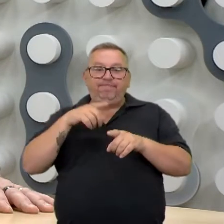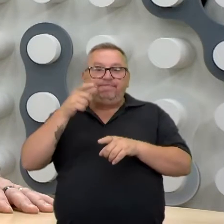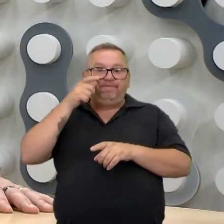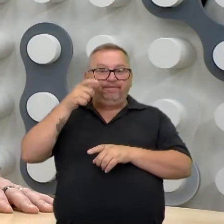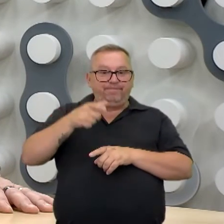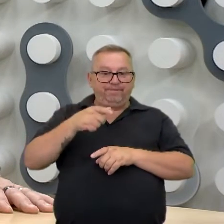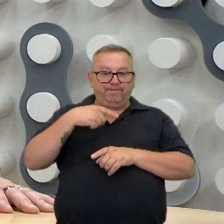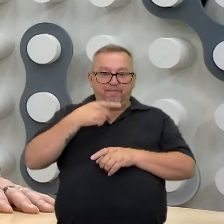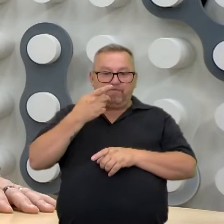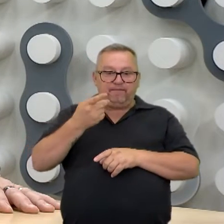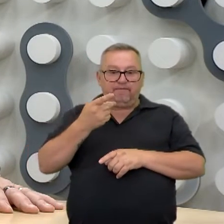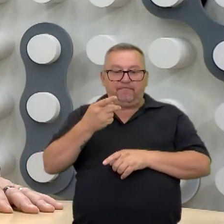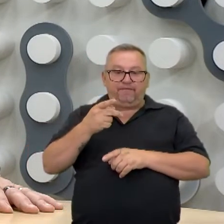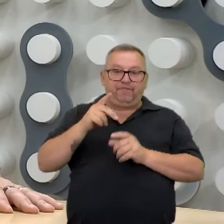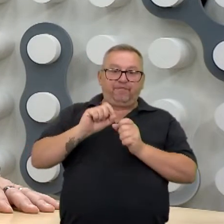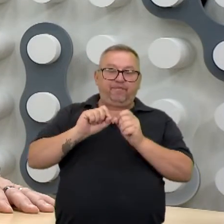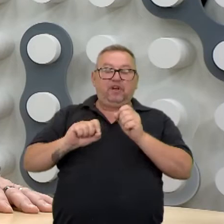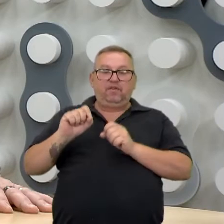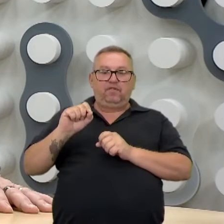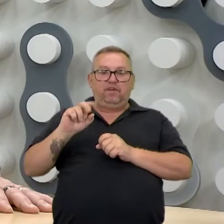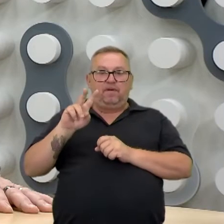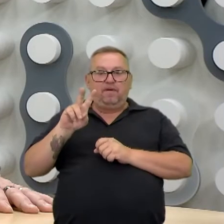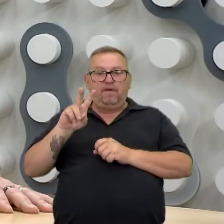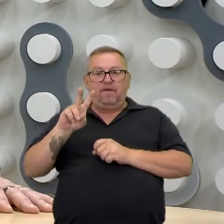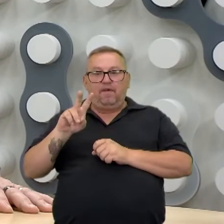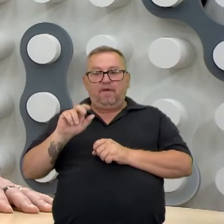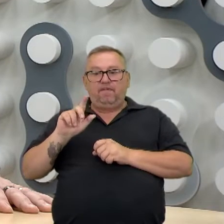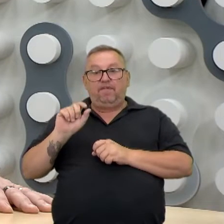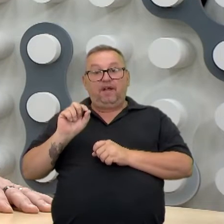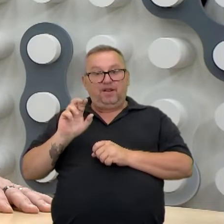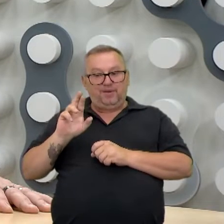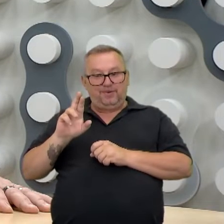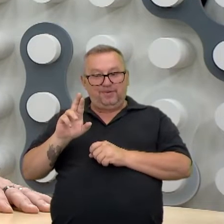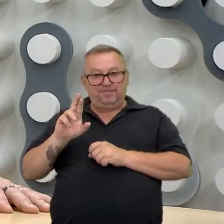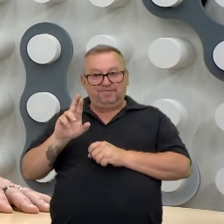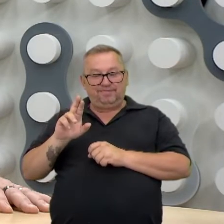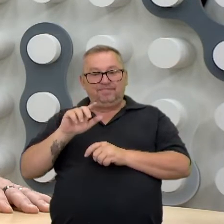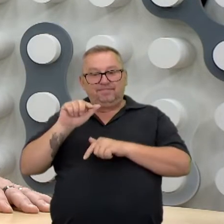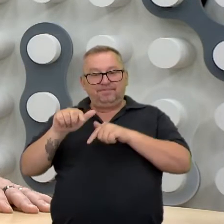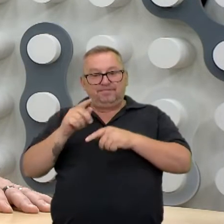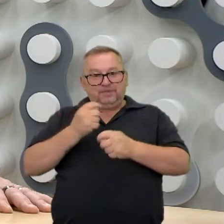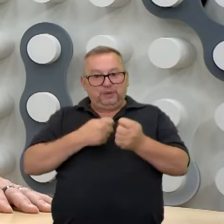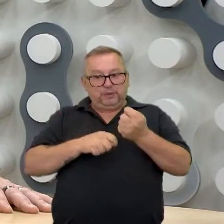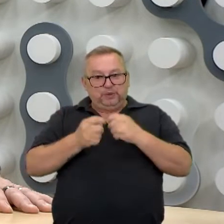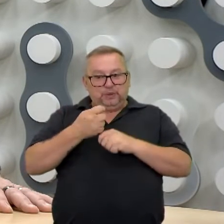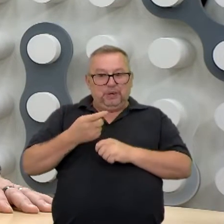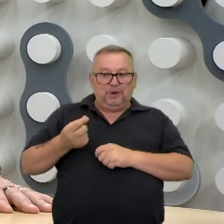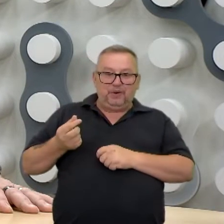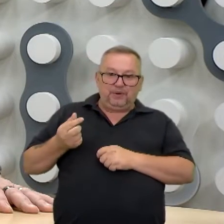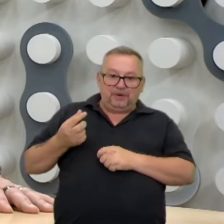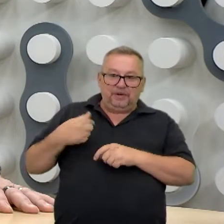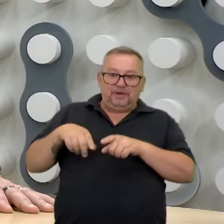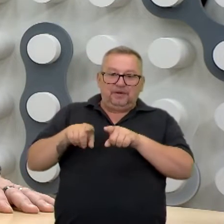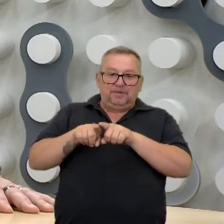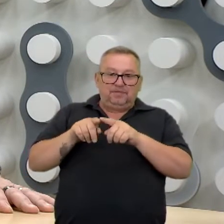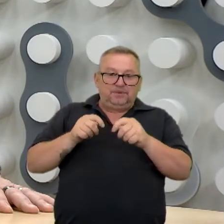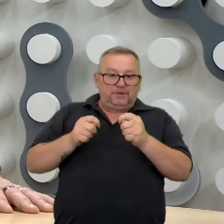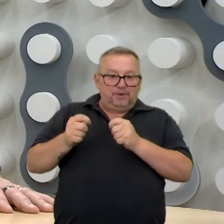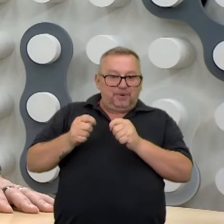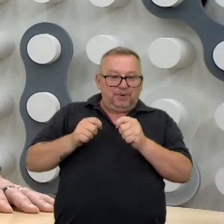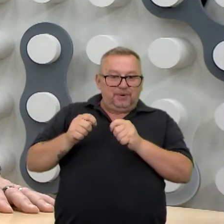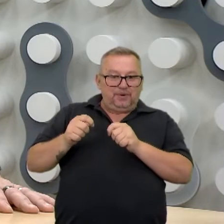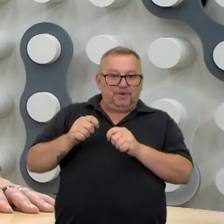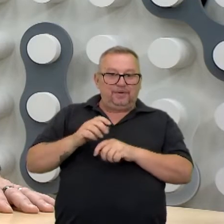eu falei, né, de valores, né, trabalhando aí com economia, com números, olha, estamos falando de economia, estamos falando também